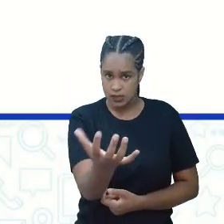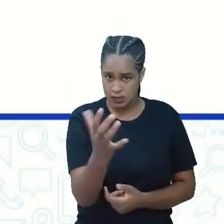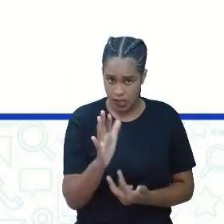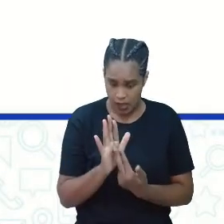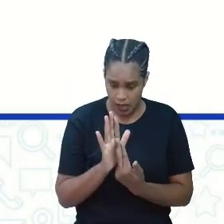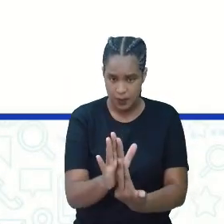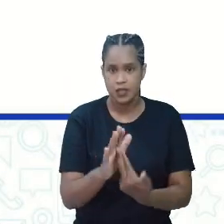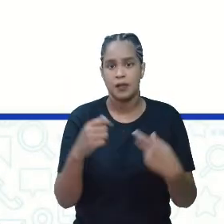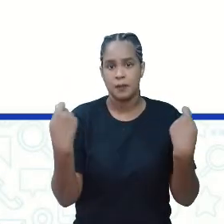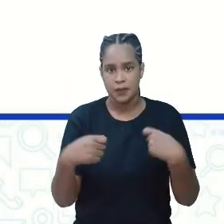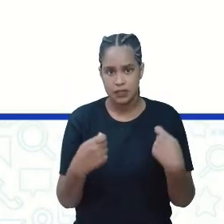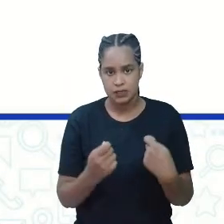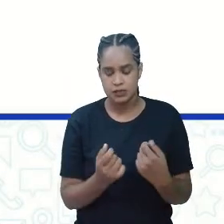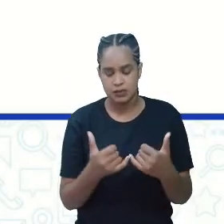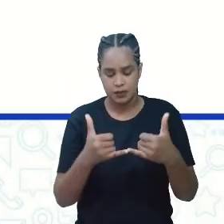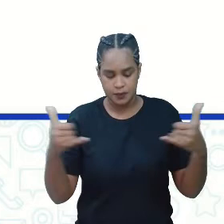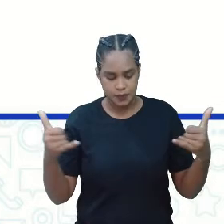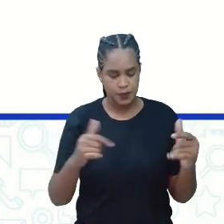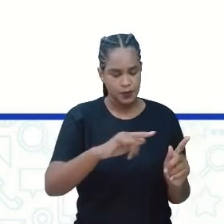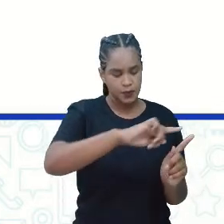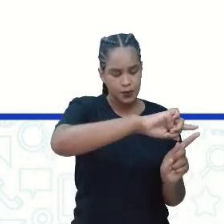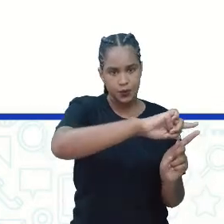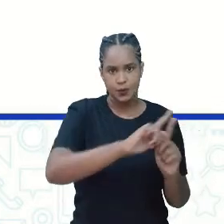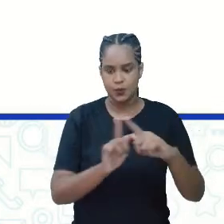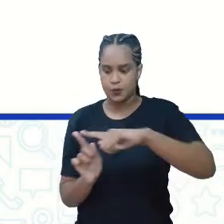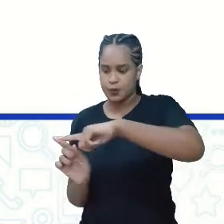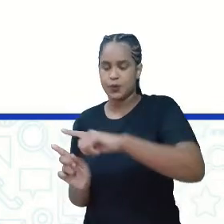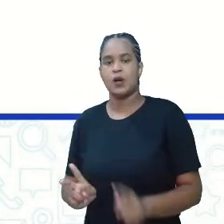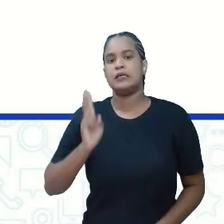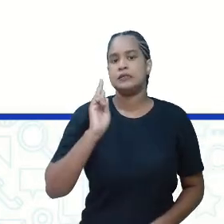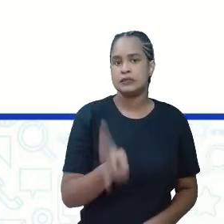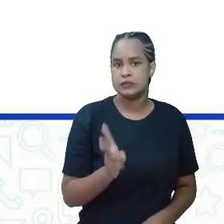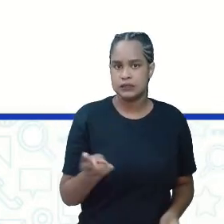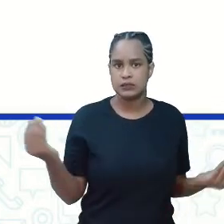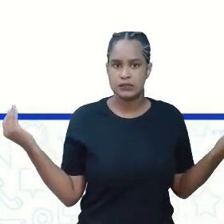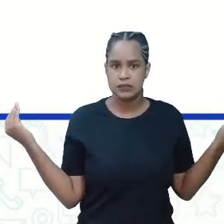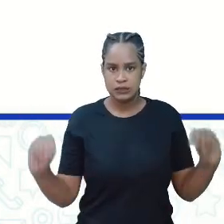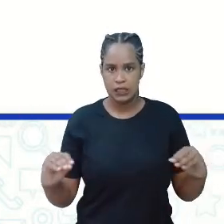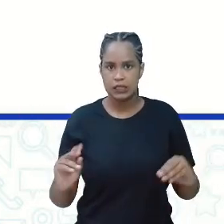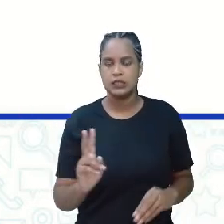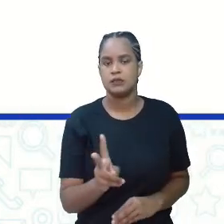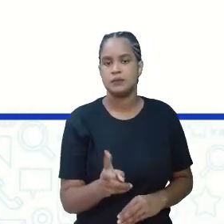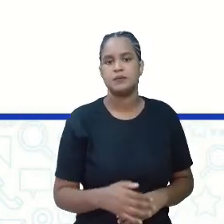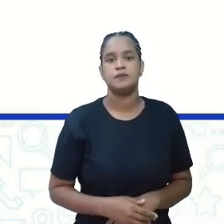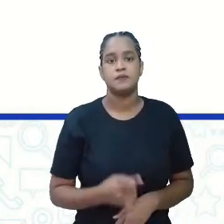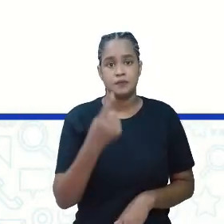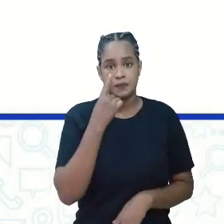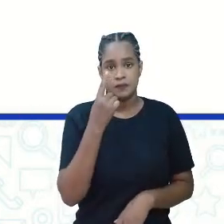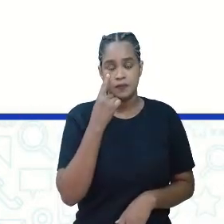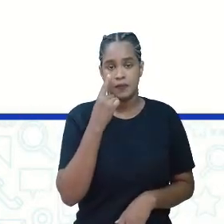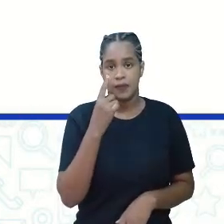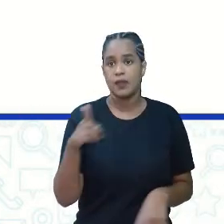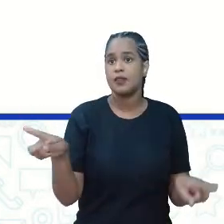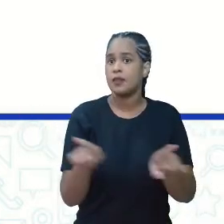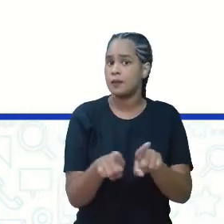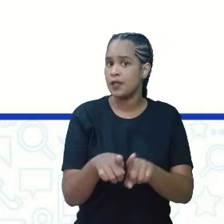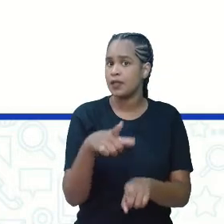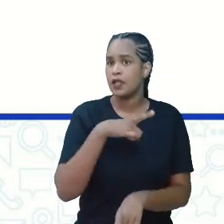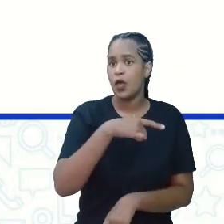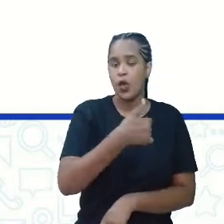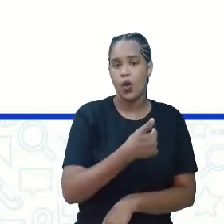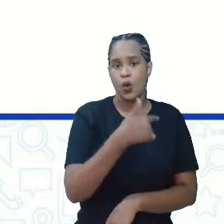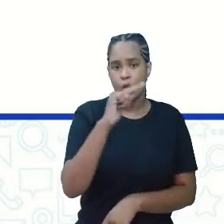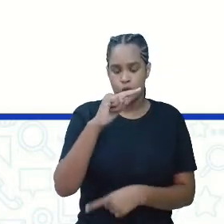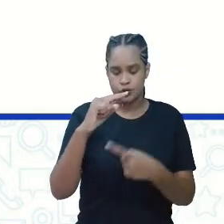gente coloca aí duas setas nas extremidades. Então, partindo da reta, a gente tem aí outros dois